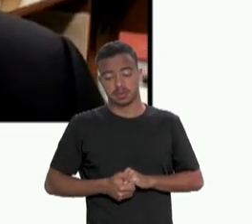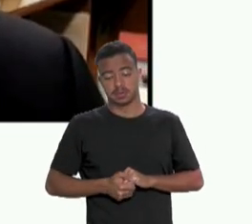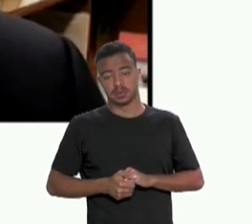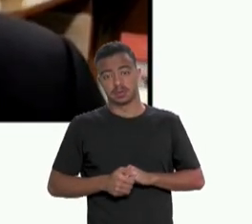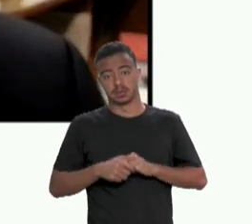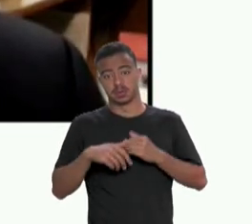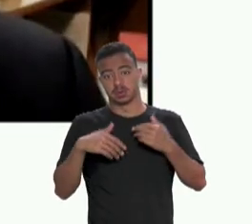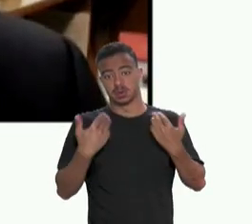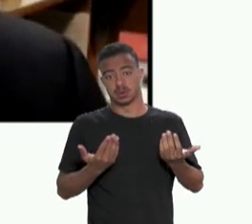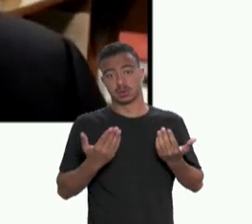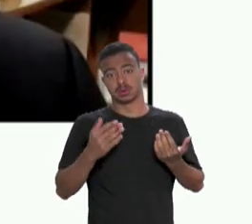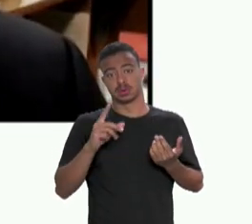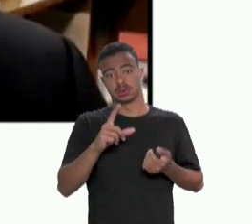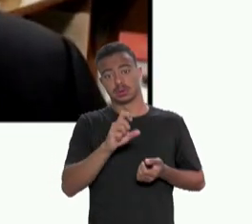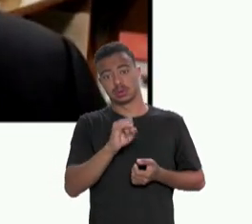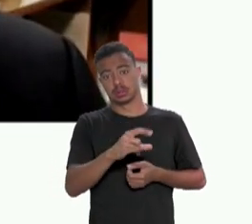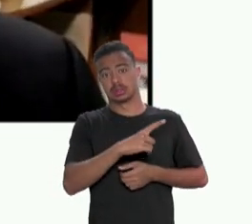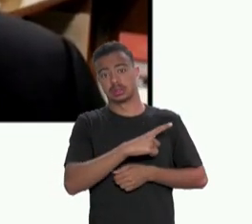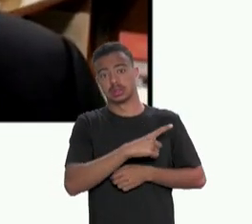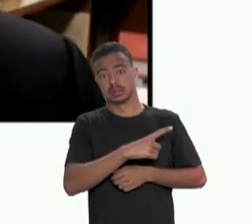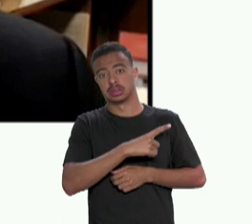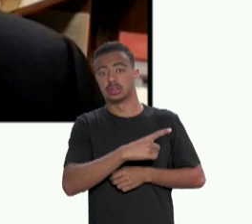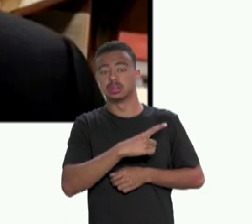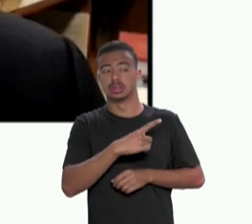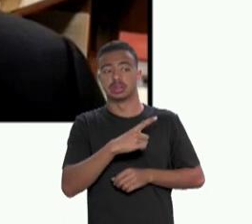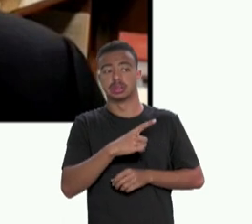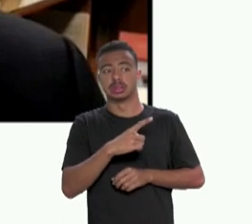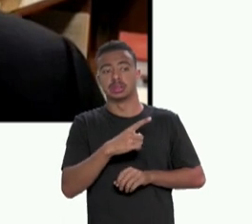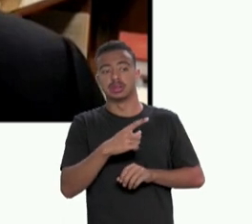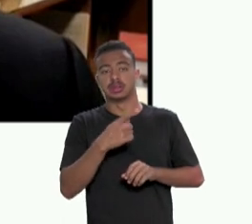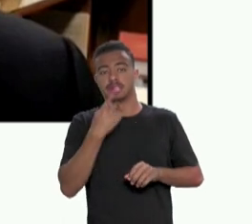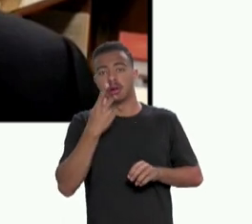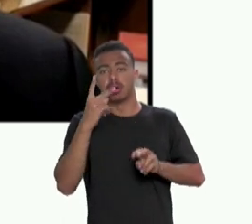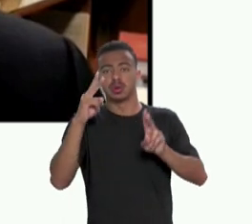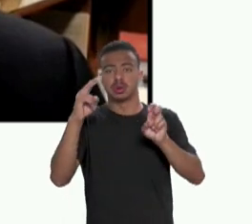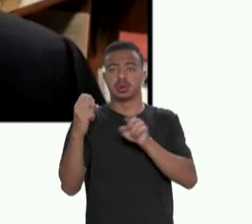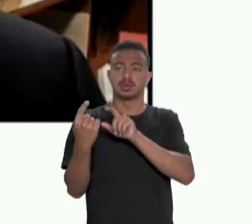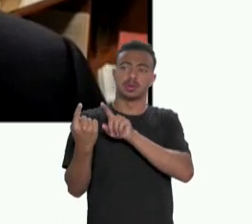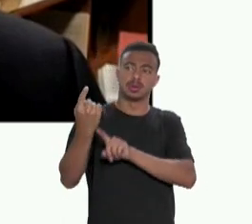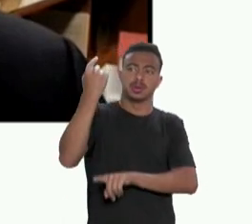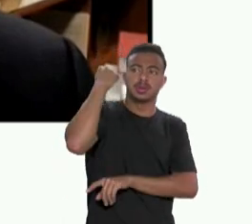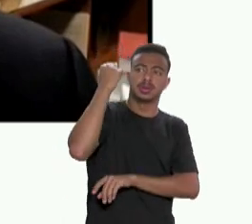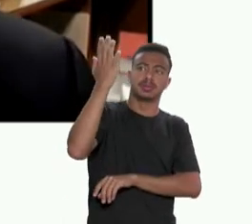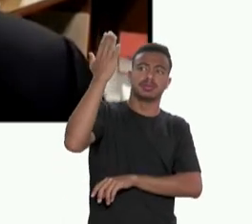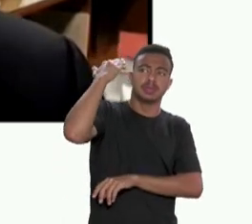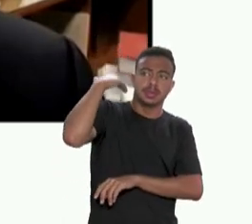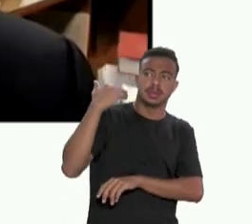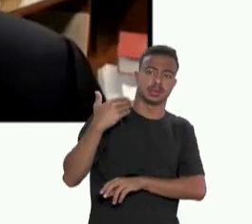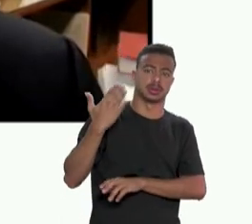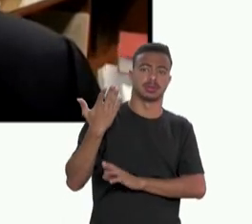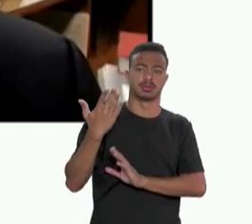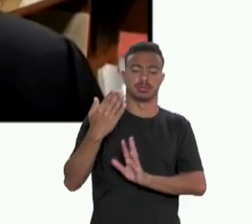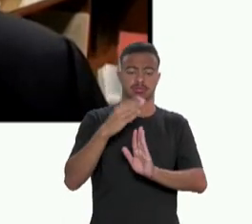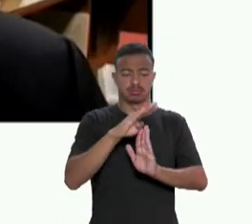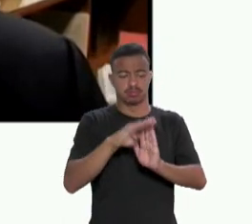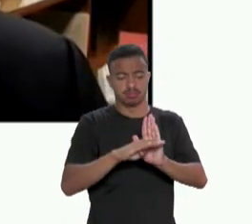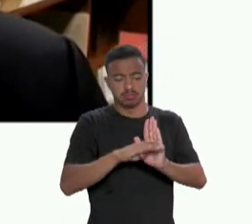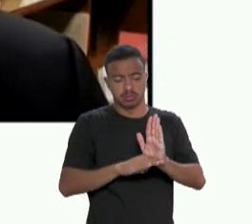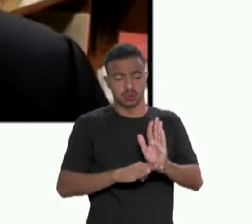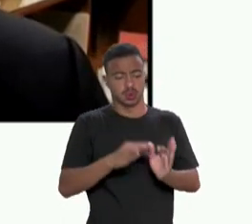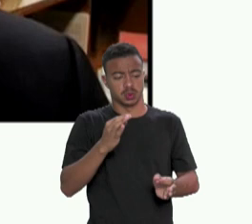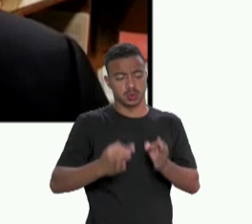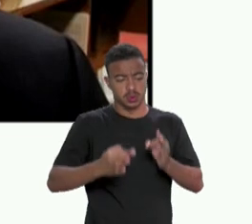se respeitem os precedentes Ou seja que se observem diretrizes fixadas em julgamentos qualificados do Poder